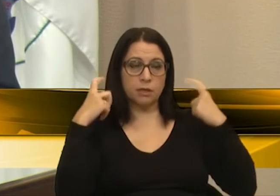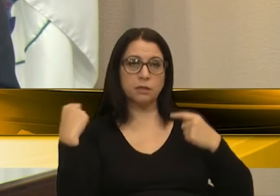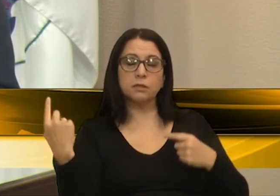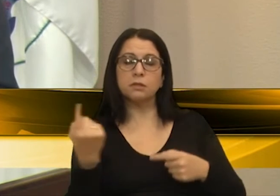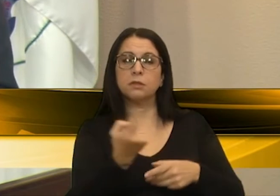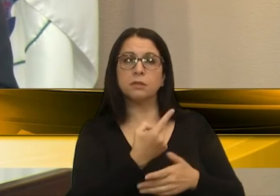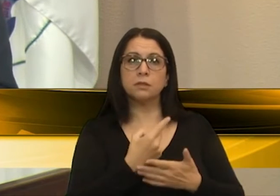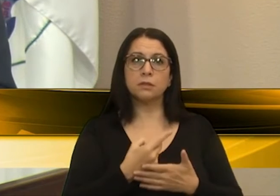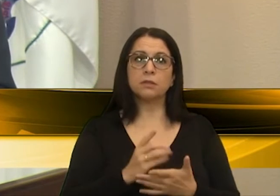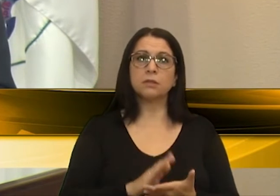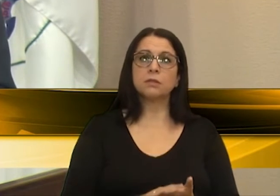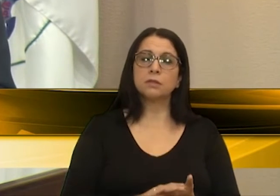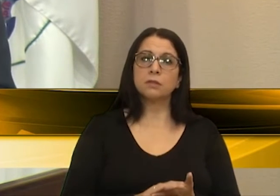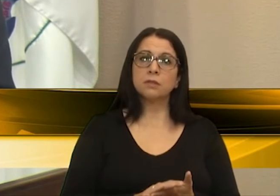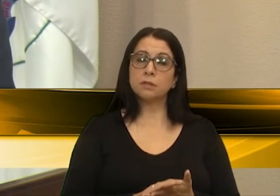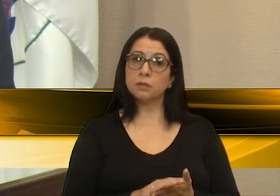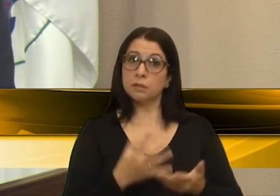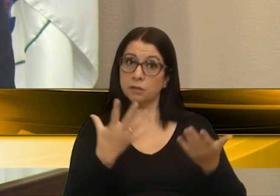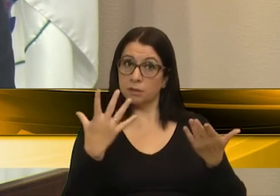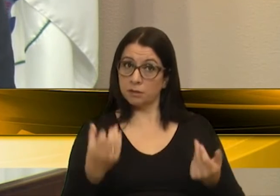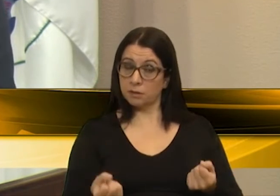permitindo que seja